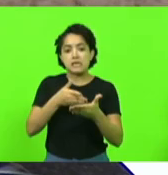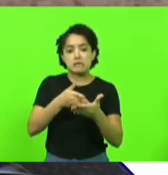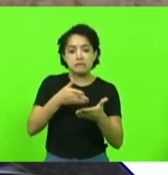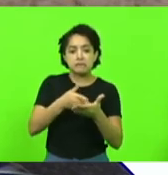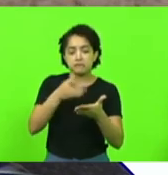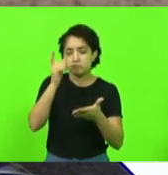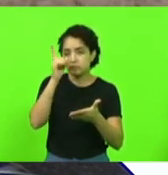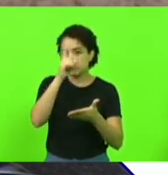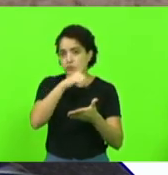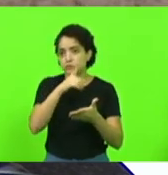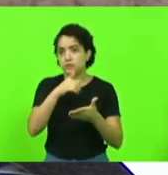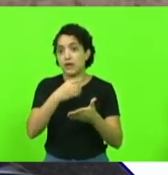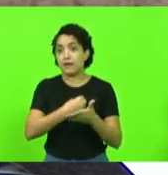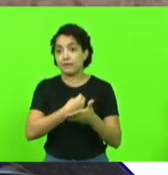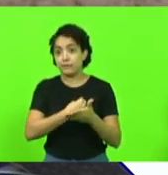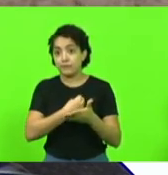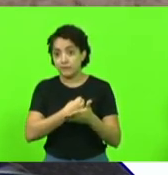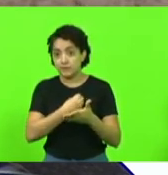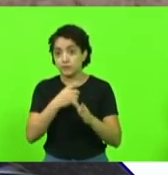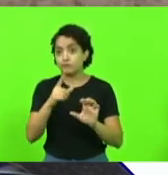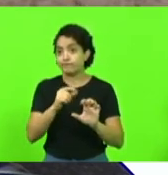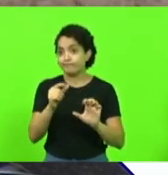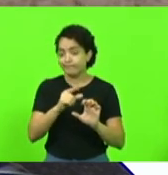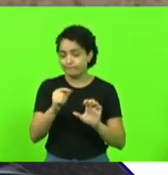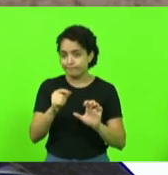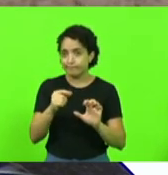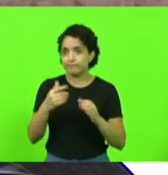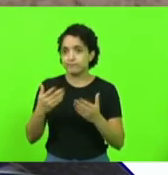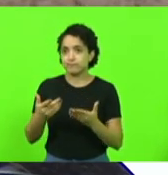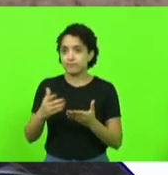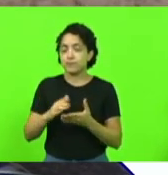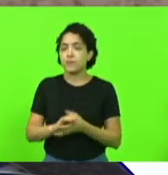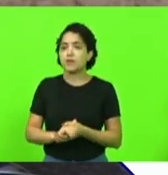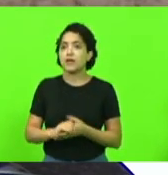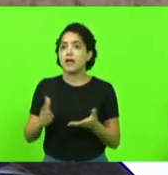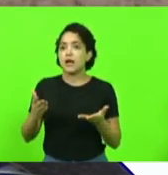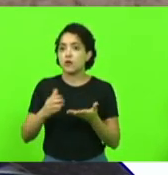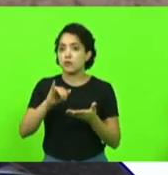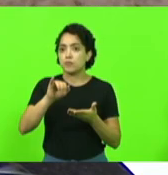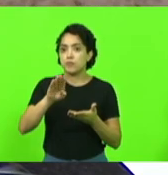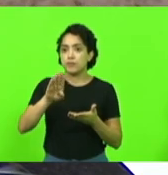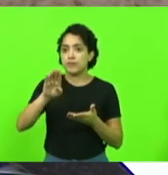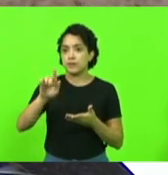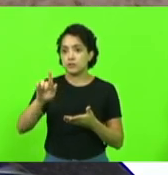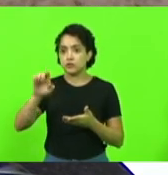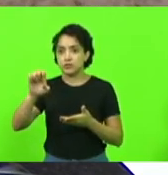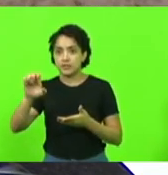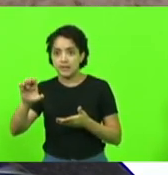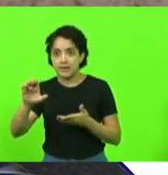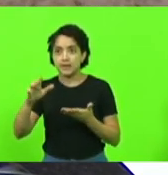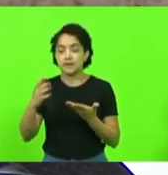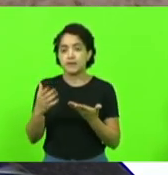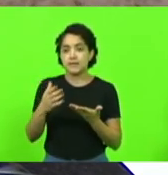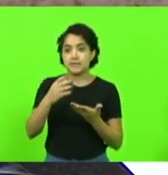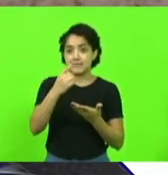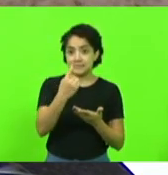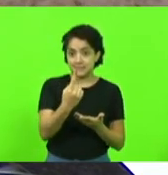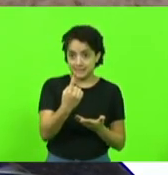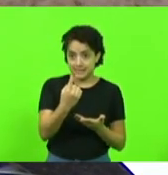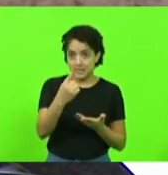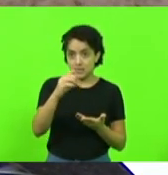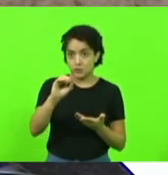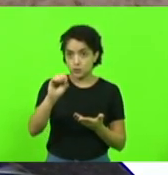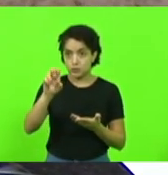empreender. Nós temos, segundo a PNAD contínua publicada agora pelo IBGE, nós temos 105 milhões de